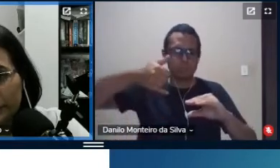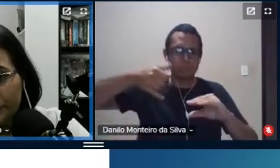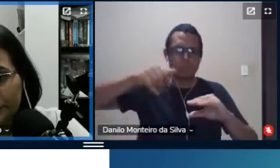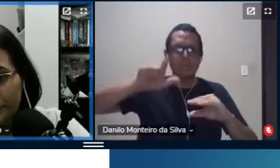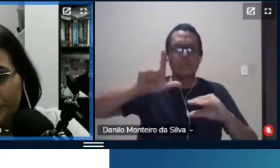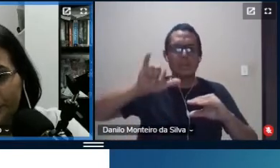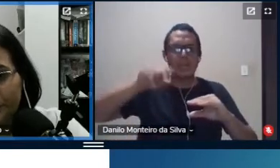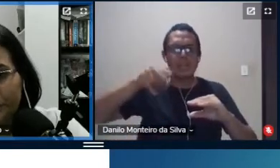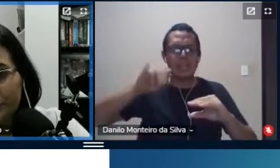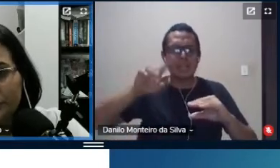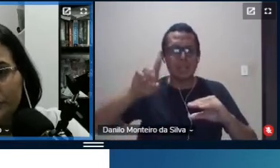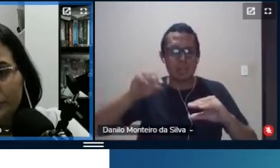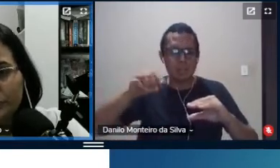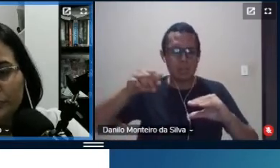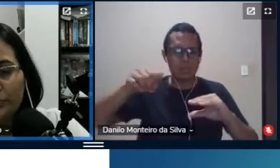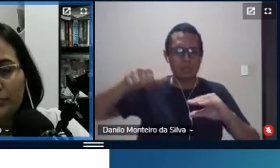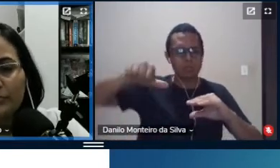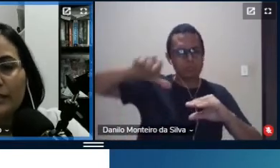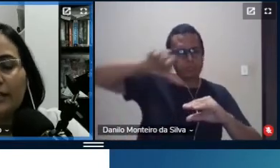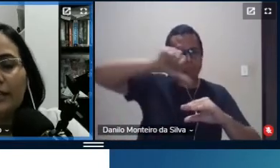partículas.